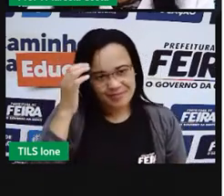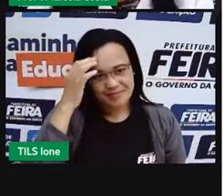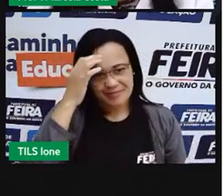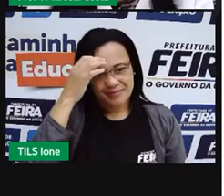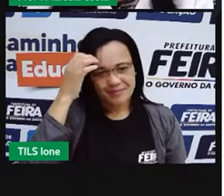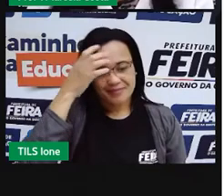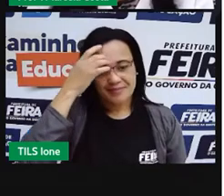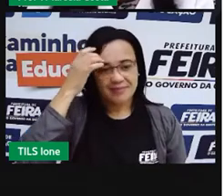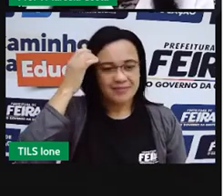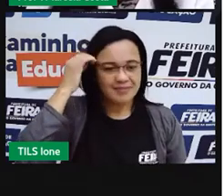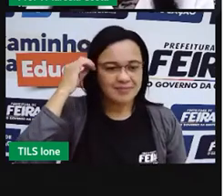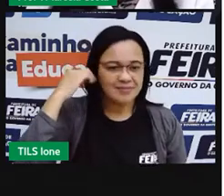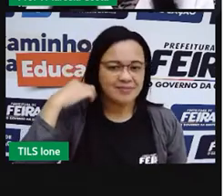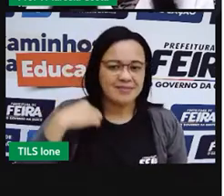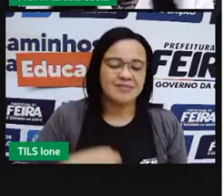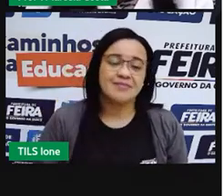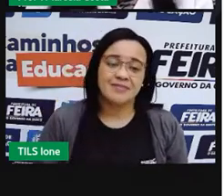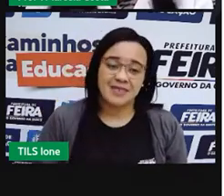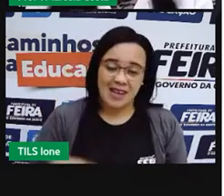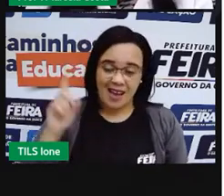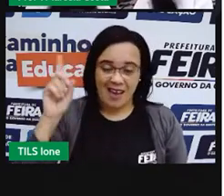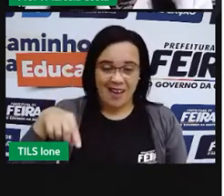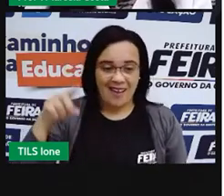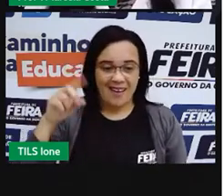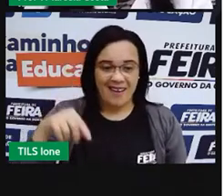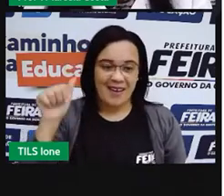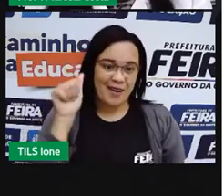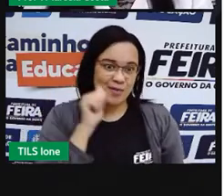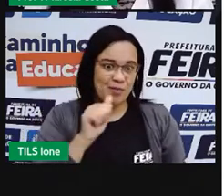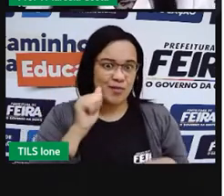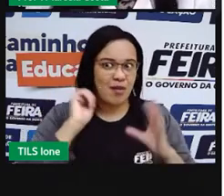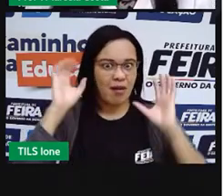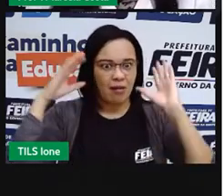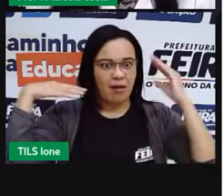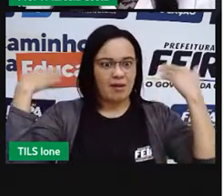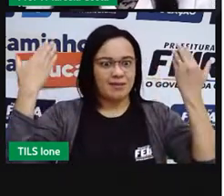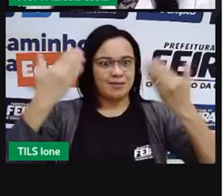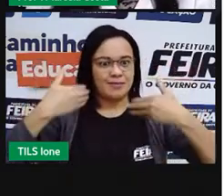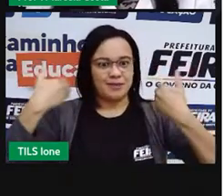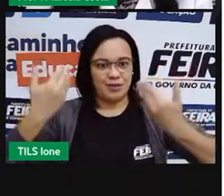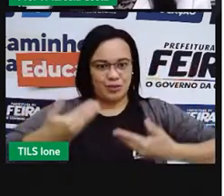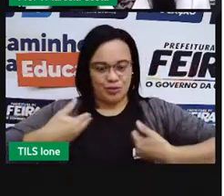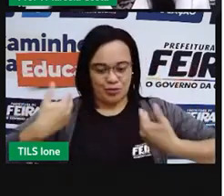É a história da Rapunzel.